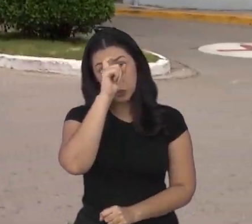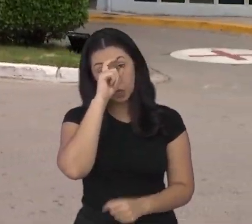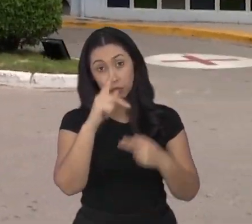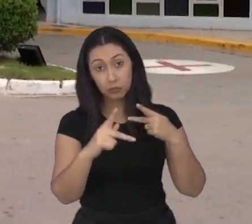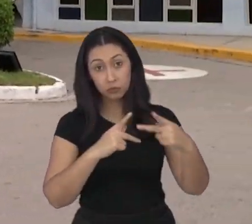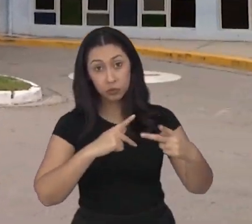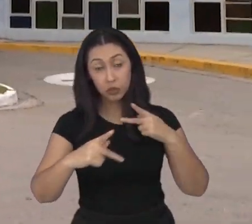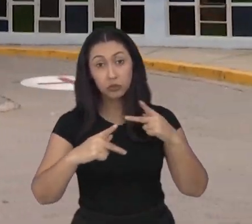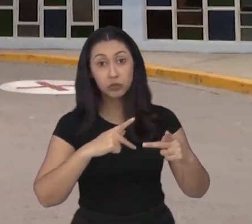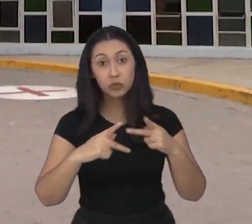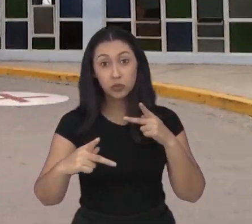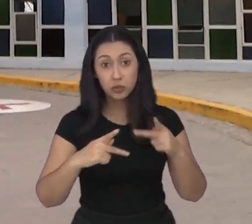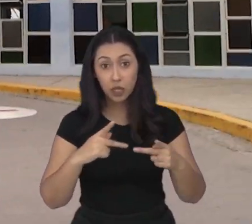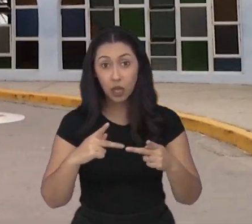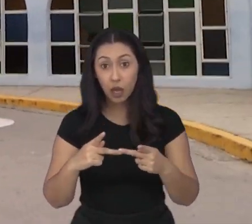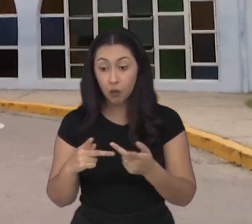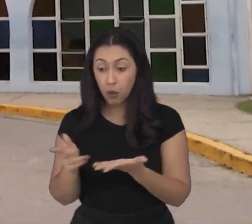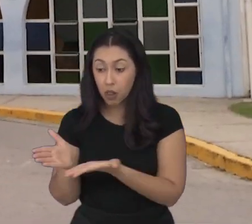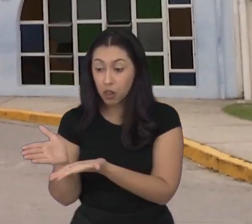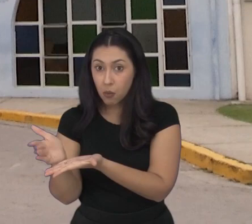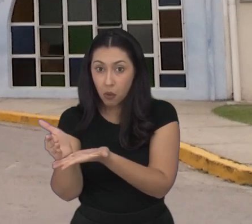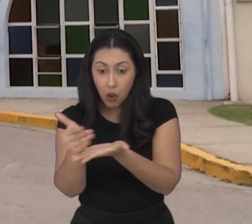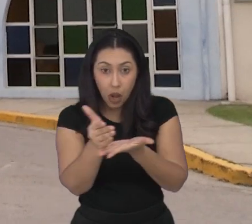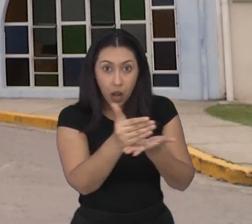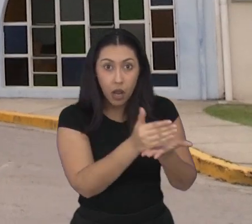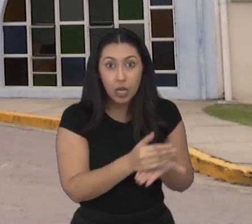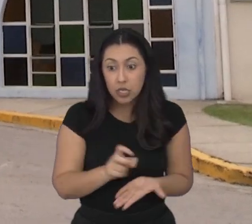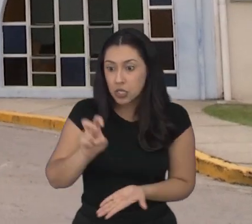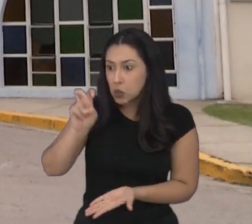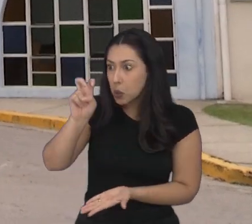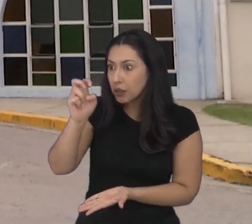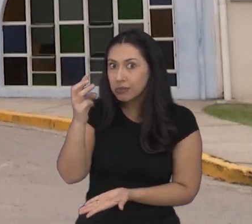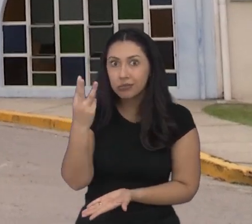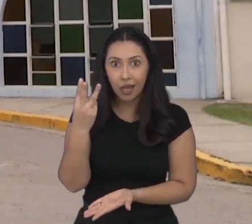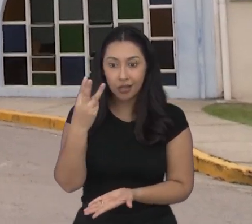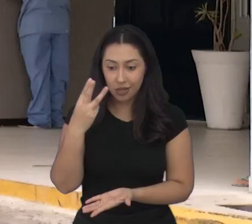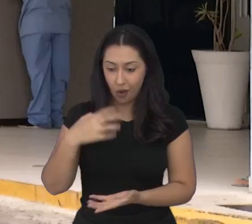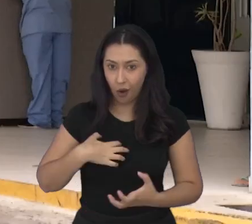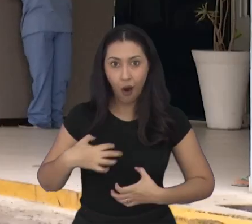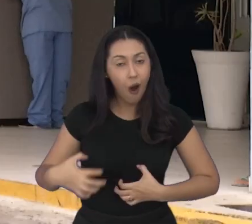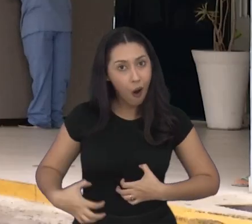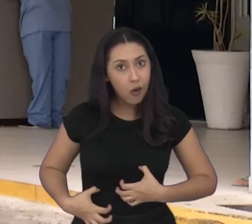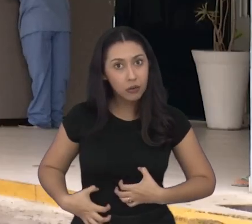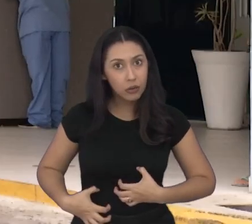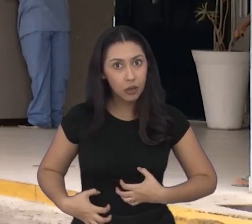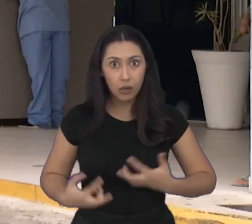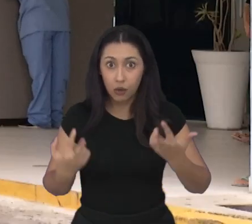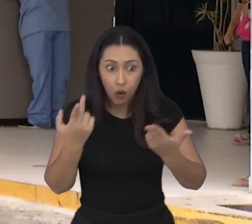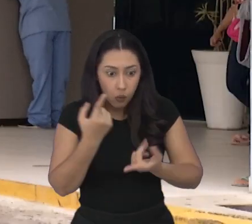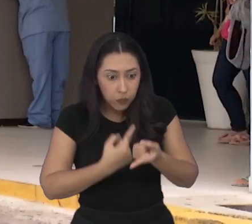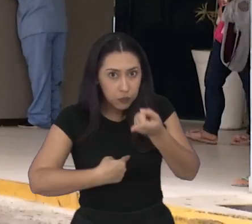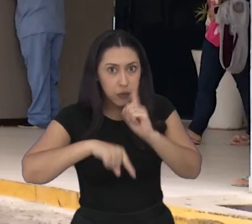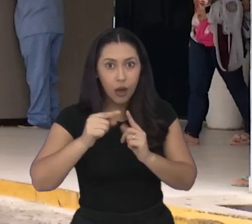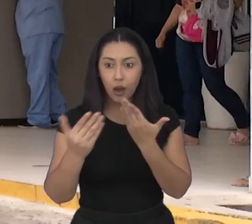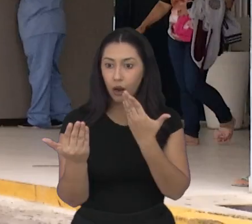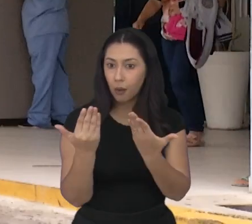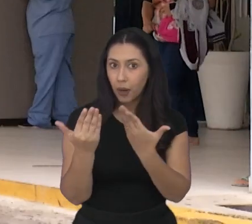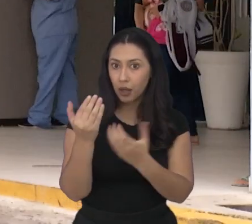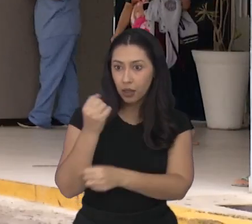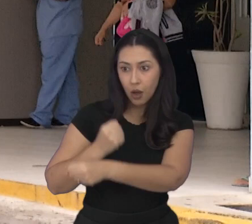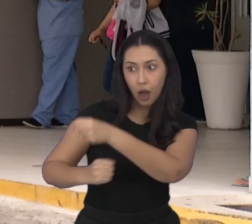Hospital Municipal de São José captou 53 órgãos para transplante. O número representa um avanço em